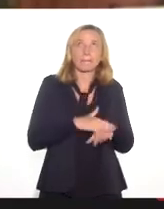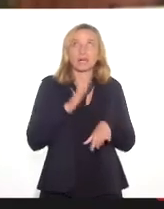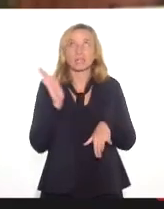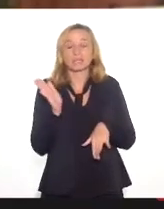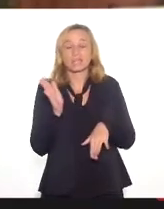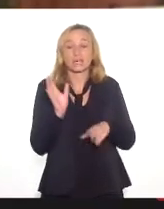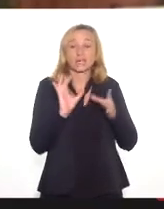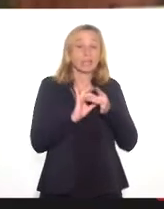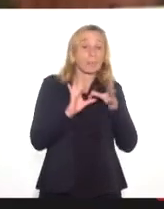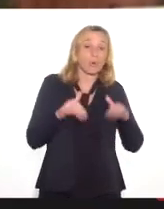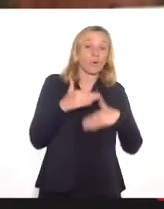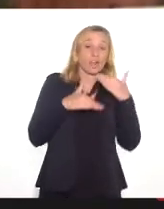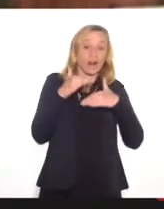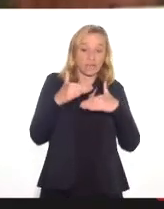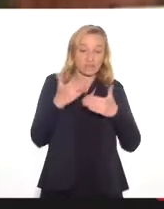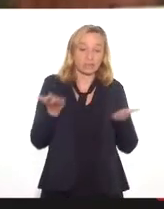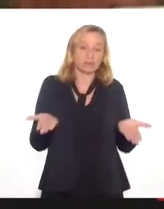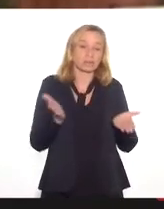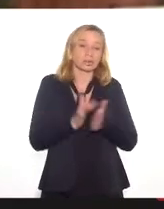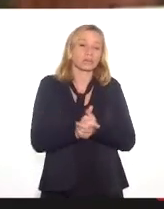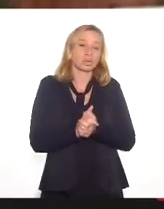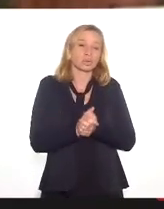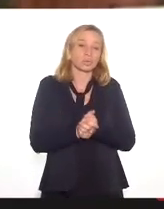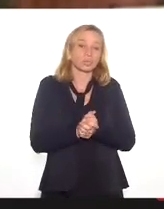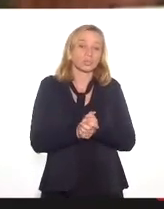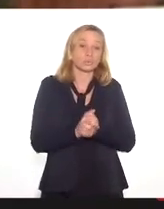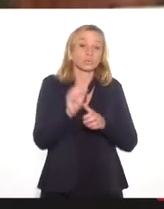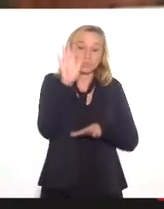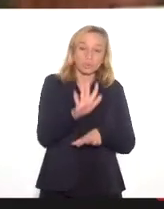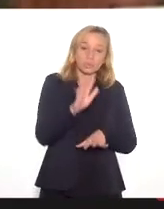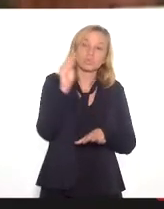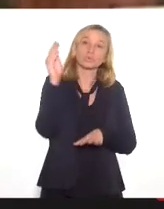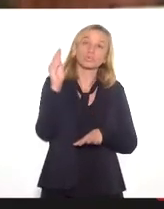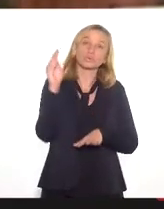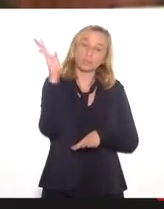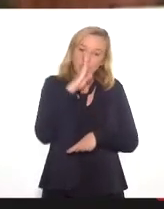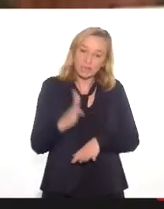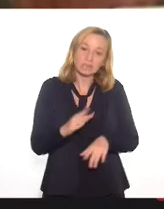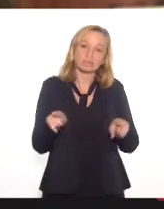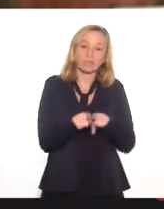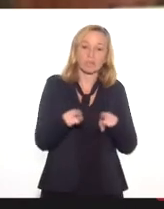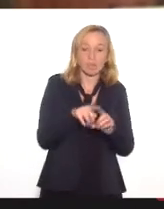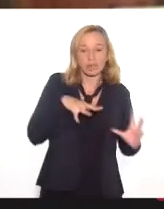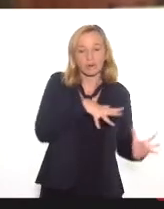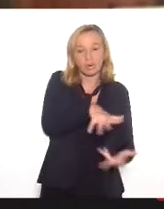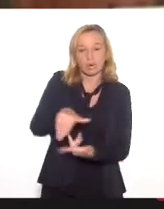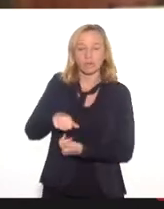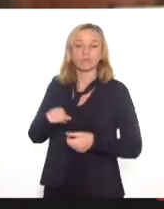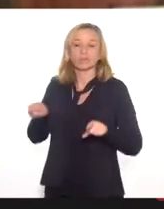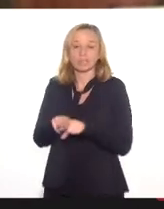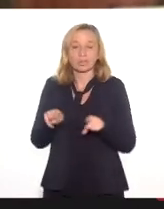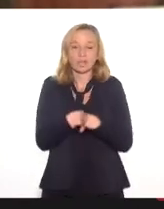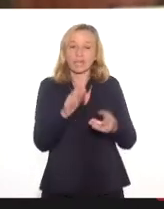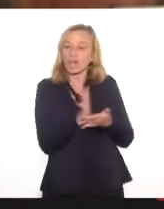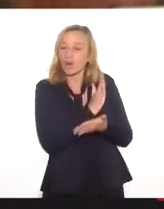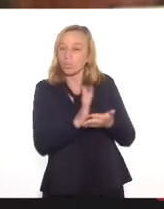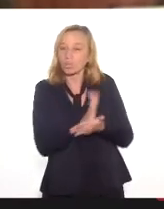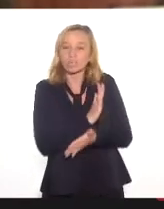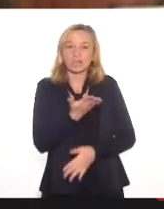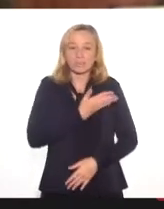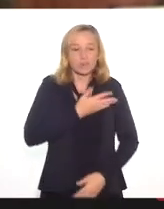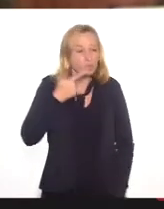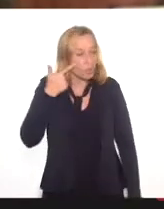democrática no Brasil e no mundo. Cumprimento também alguns amigos que vejo,